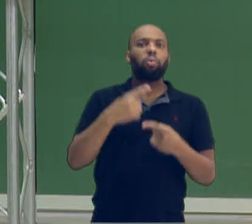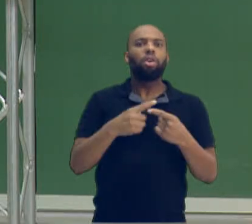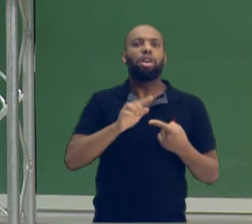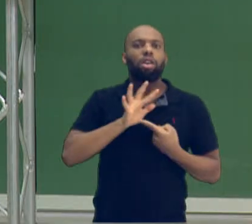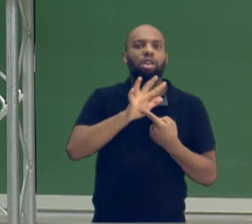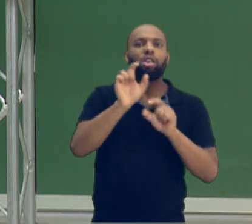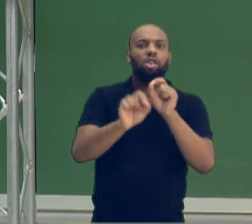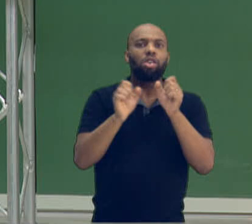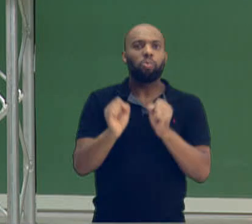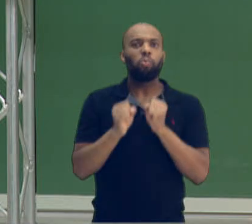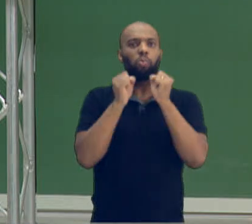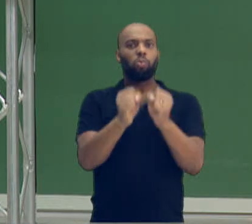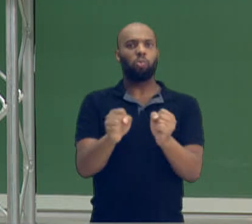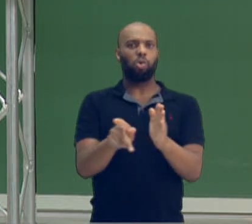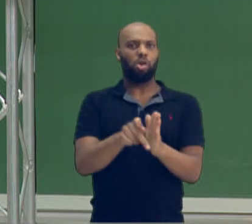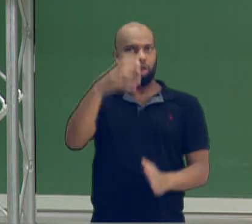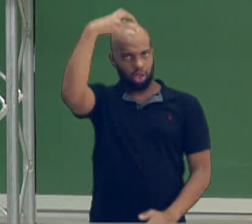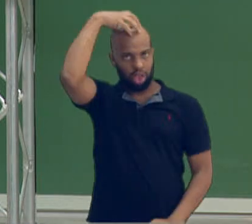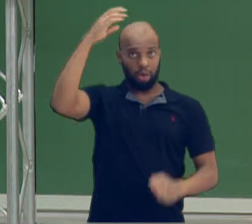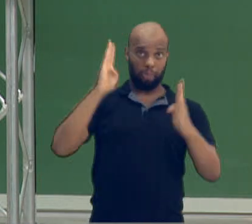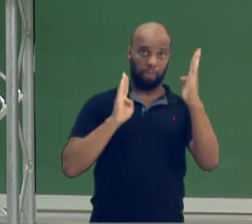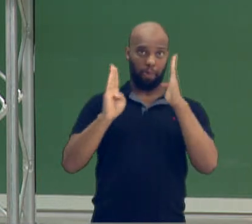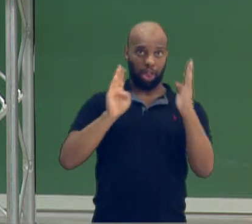daquele rei ali da época, né?